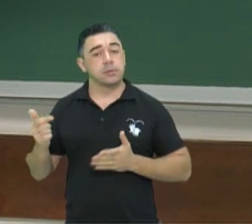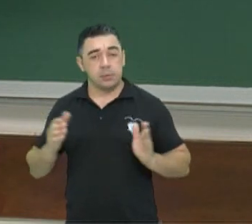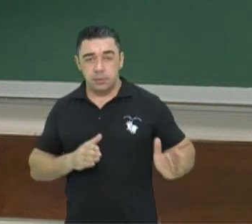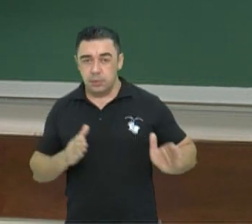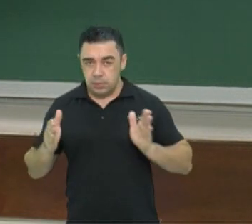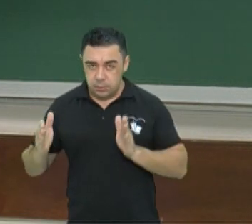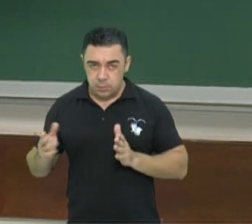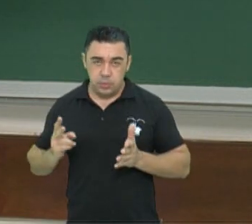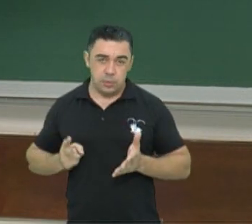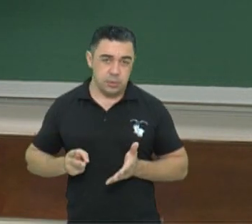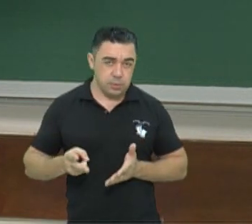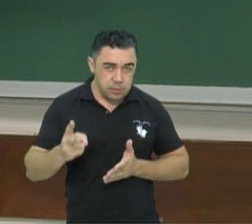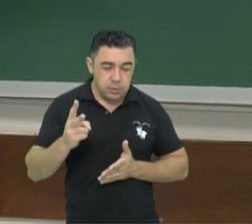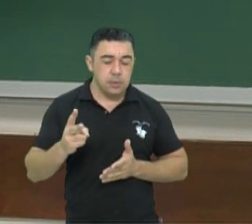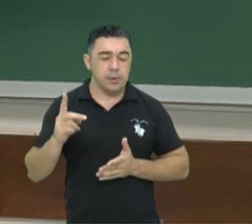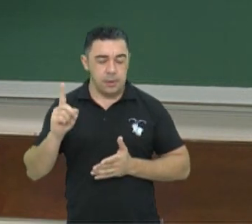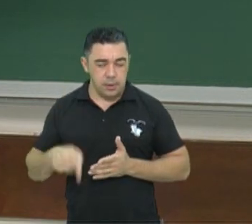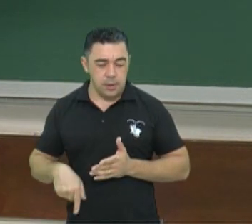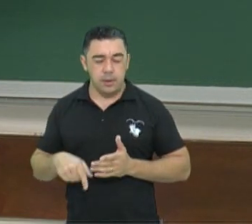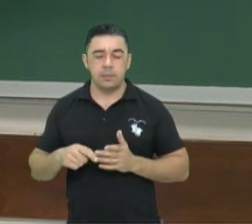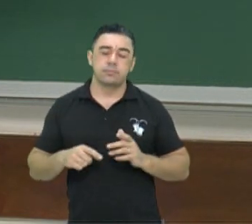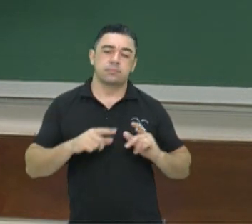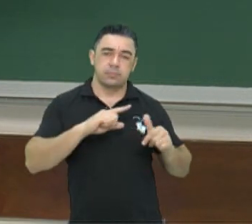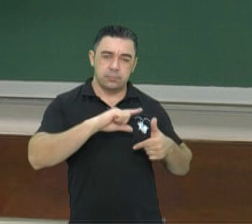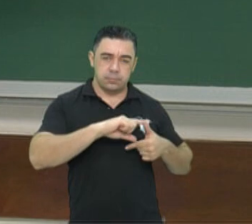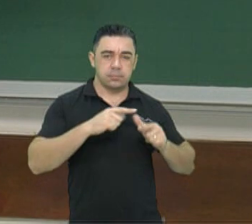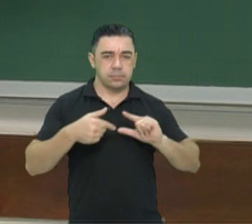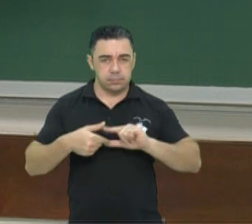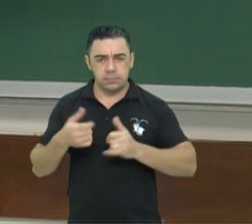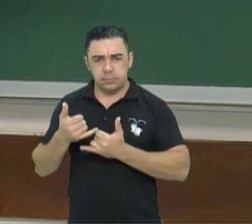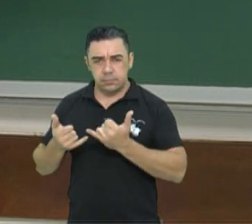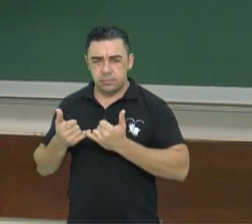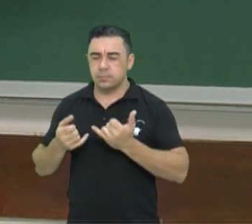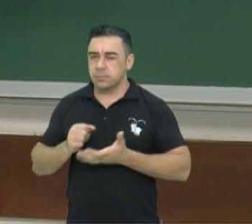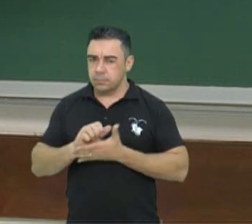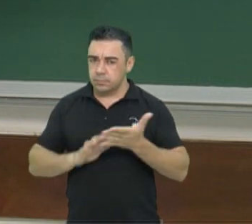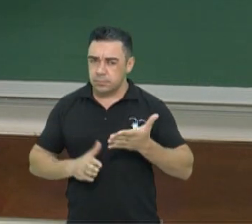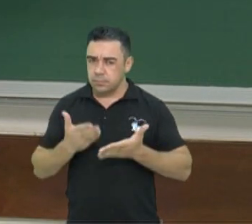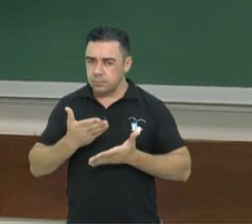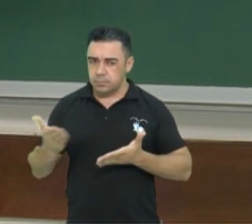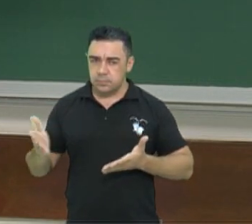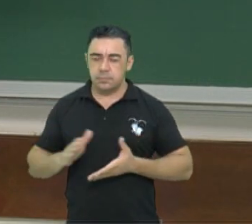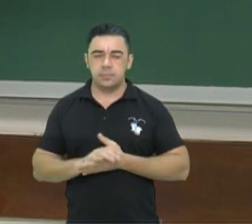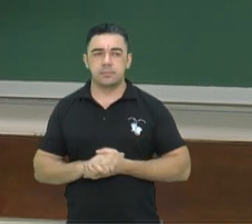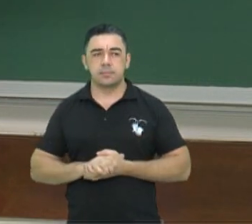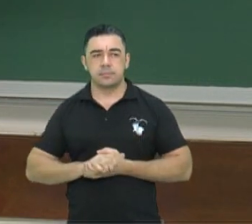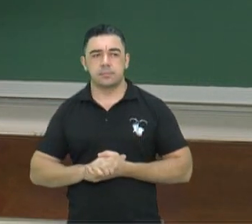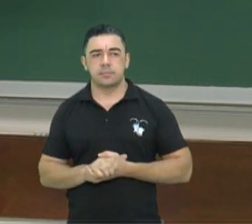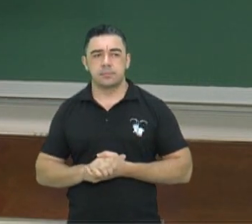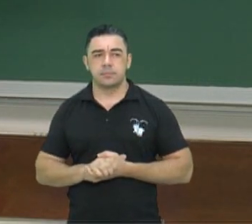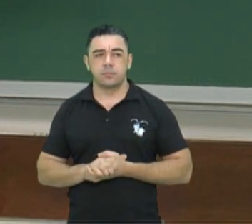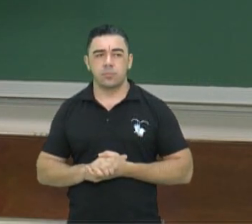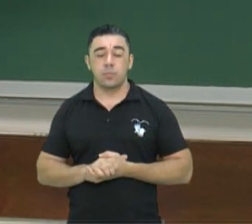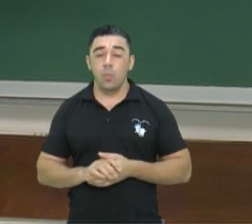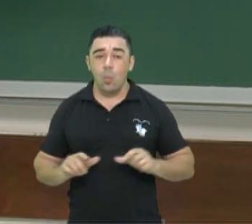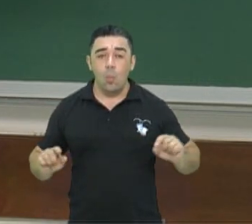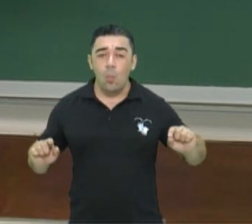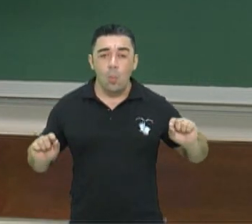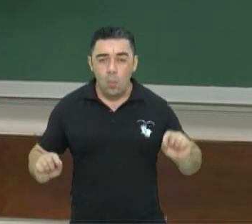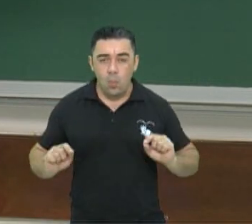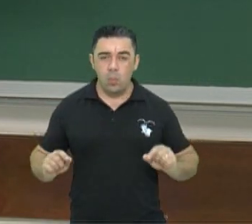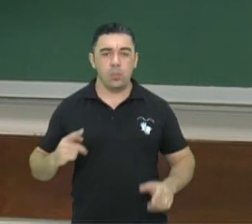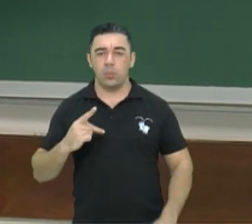continuidade com polígonos semelhantes e com muitos exercícios, tá bom, gente? Então vamos lá.